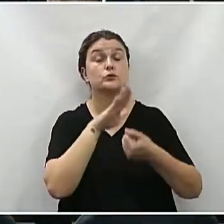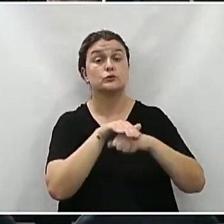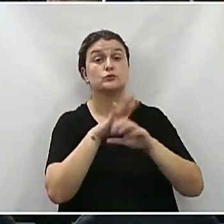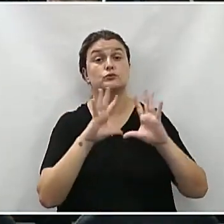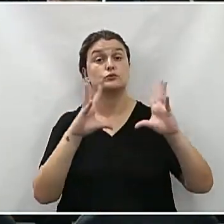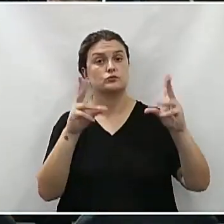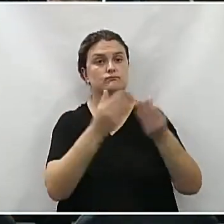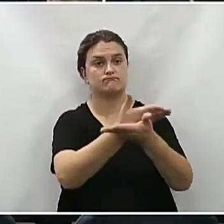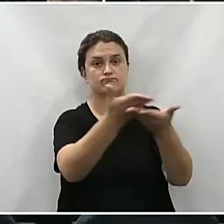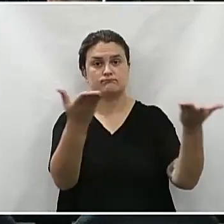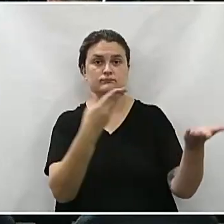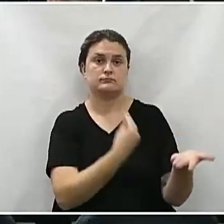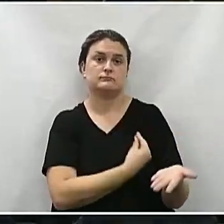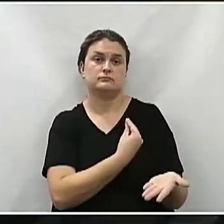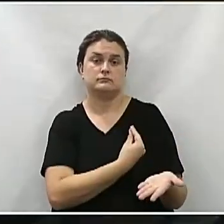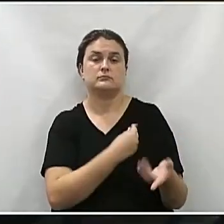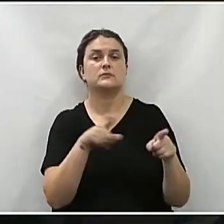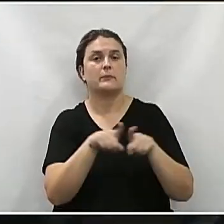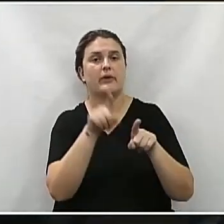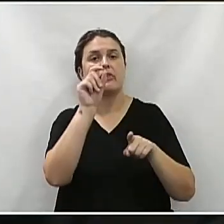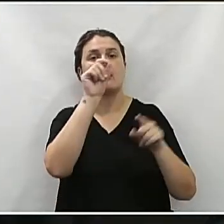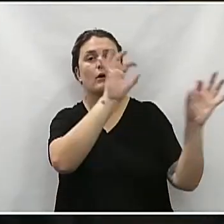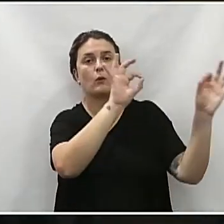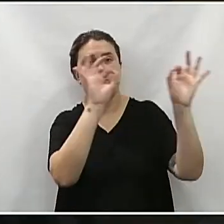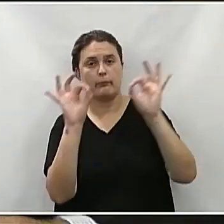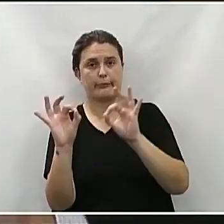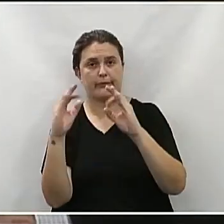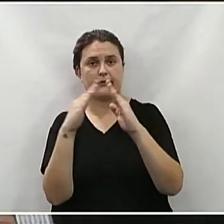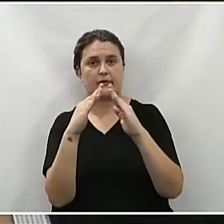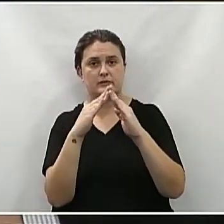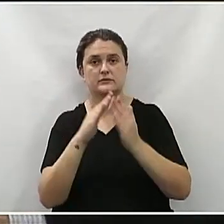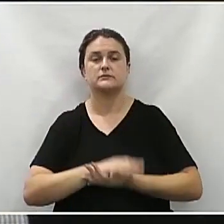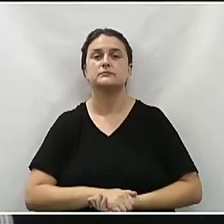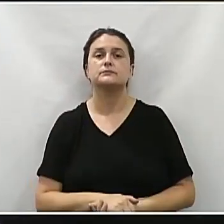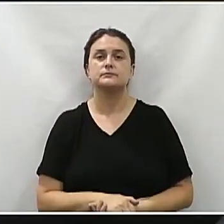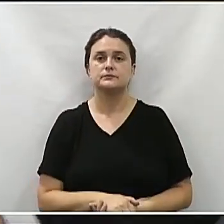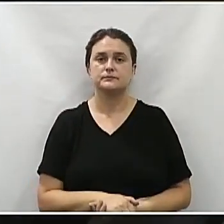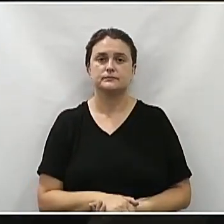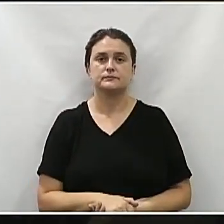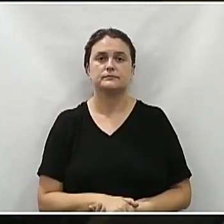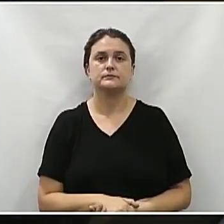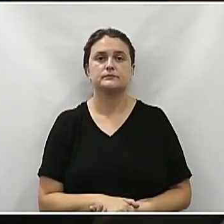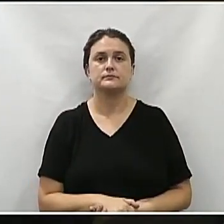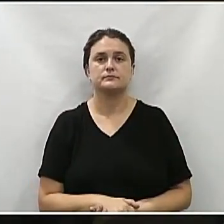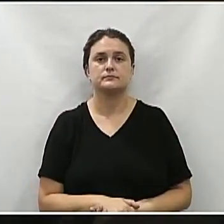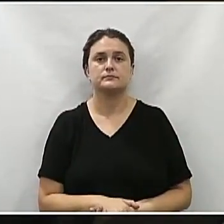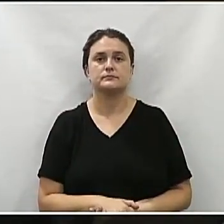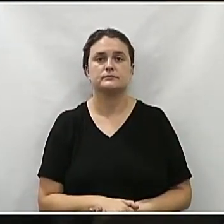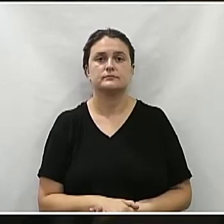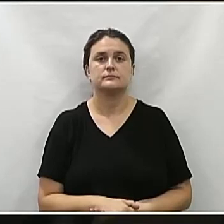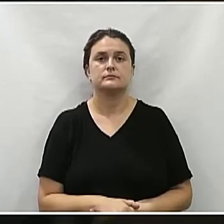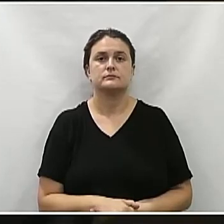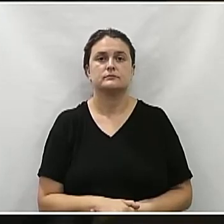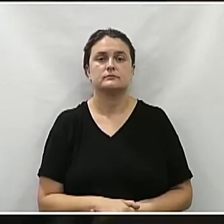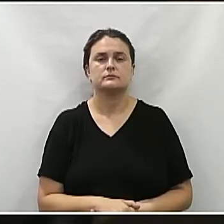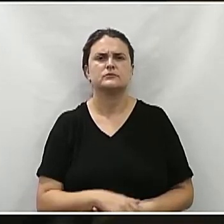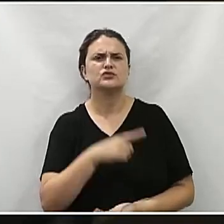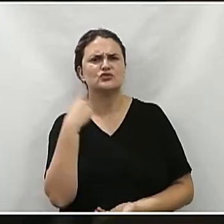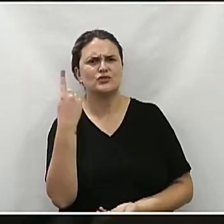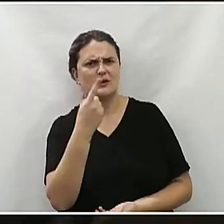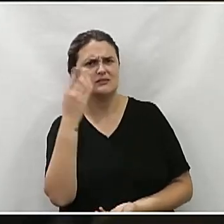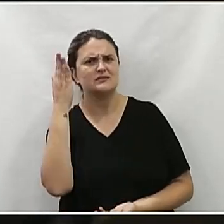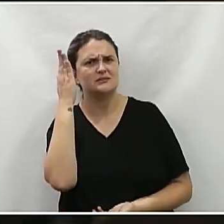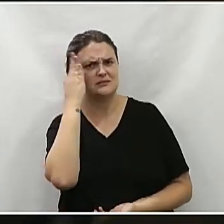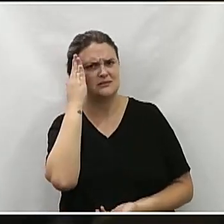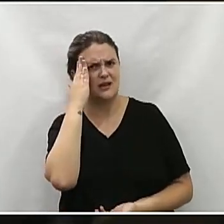todos os vereadores, a todos que estão presentes nesta casa, aqueles que assistem pela internet. Nós sabemos que,